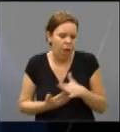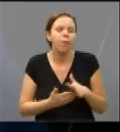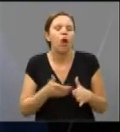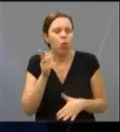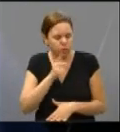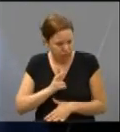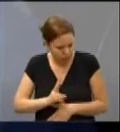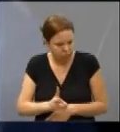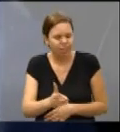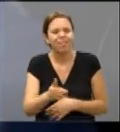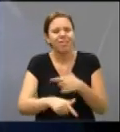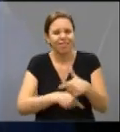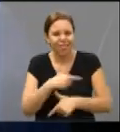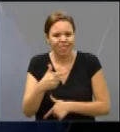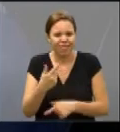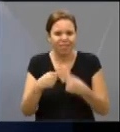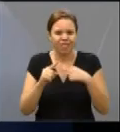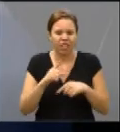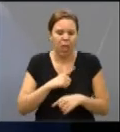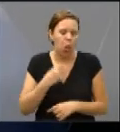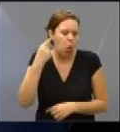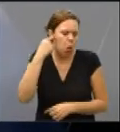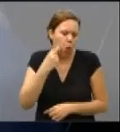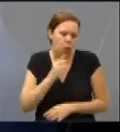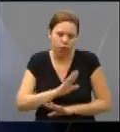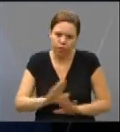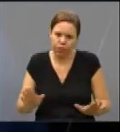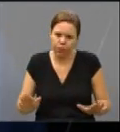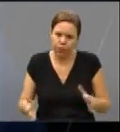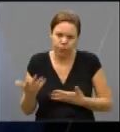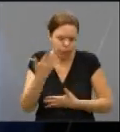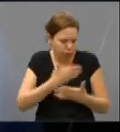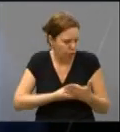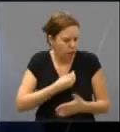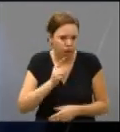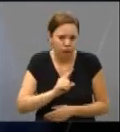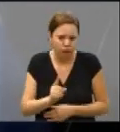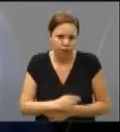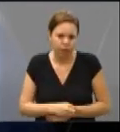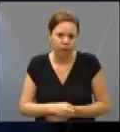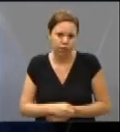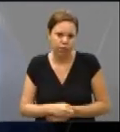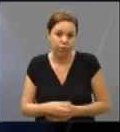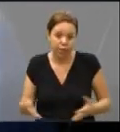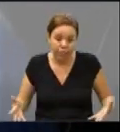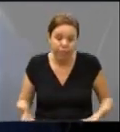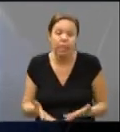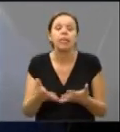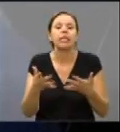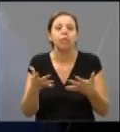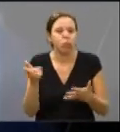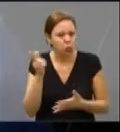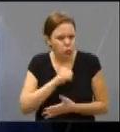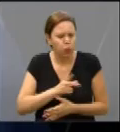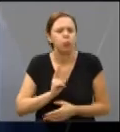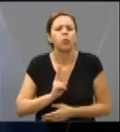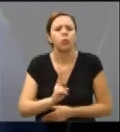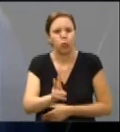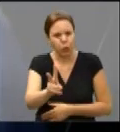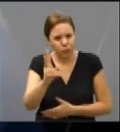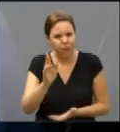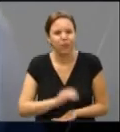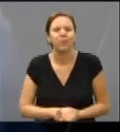seguiu adiante? Não é a surdez que me atrapalhou, na verdade incentivou para que eu